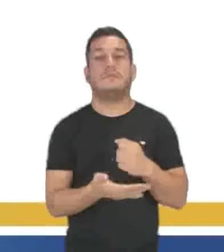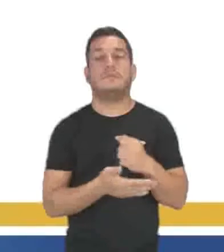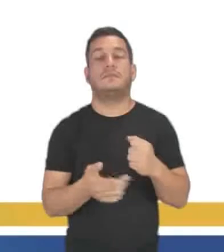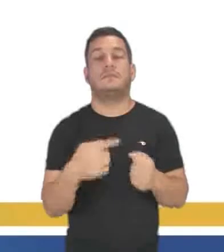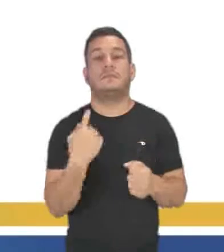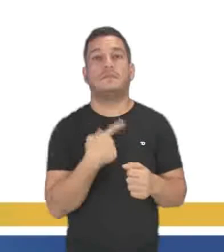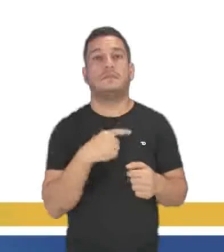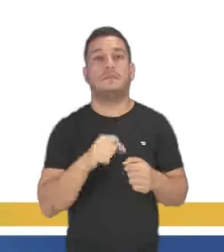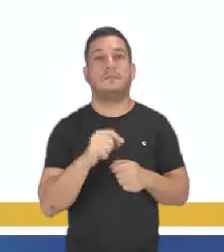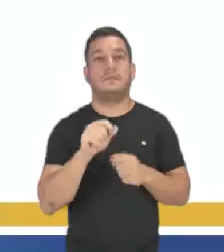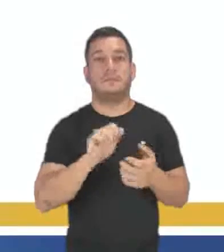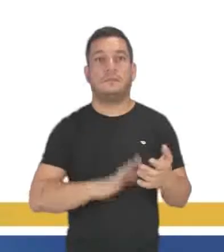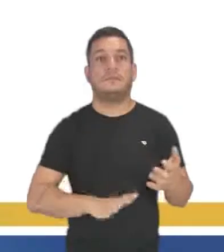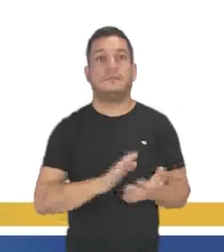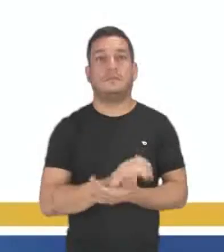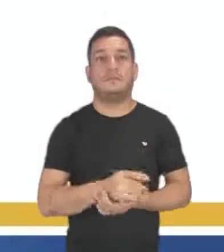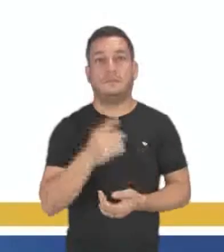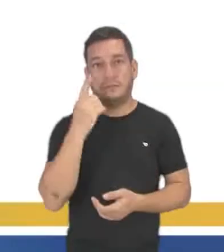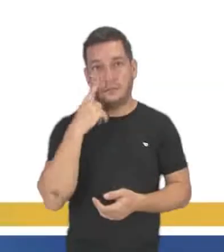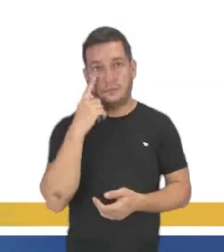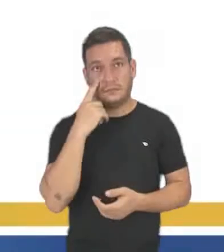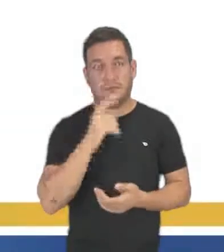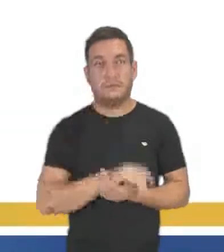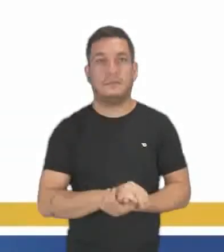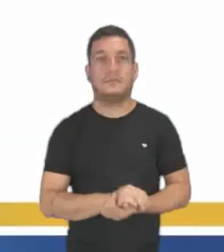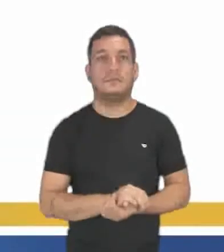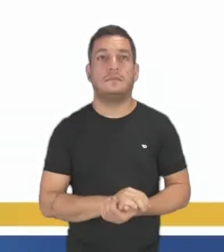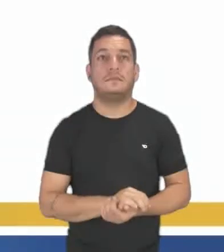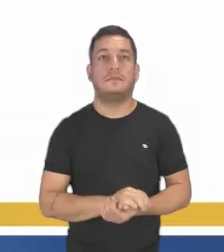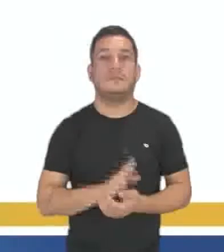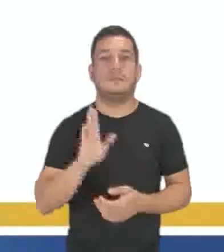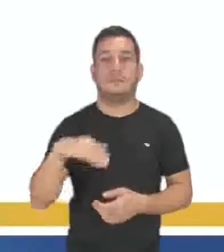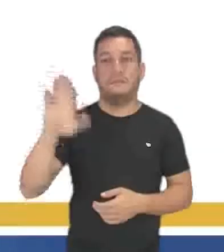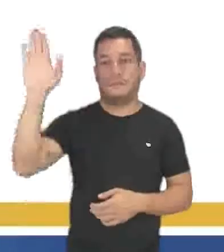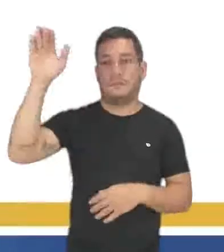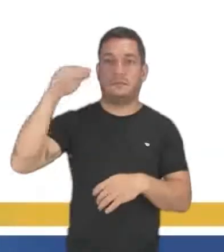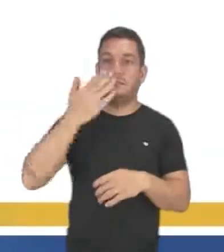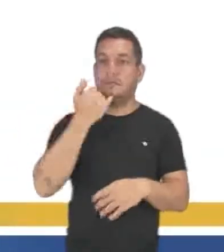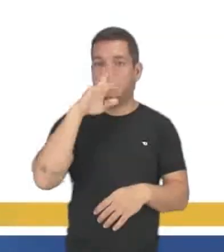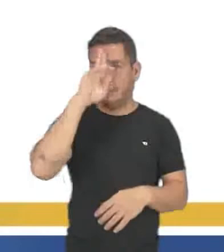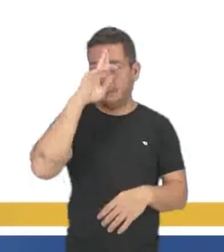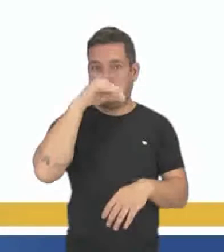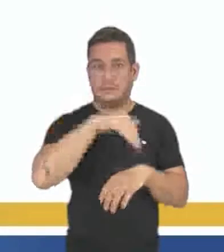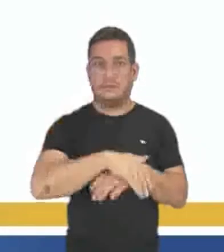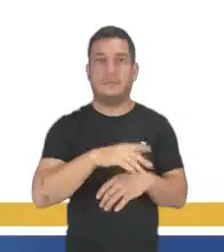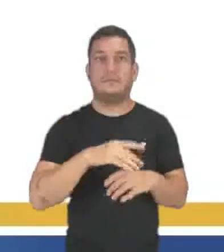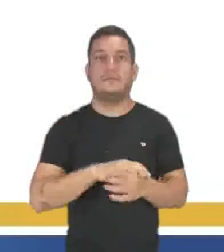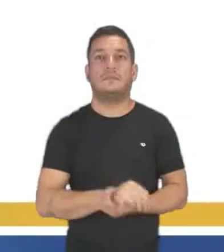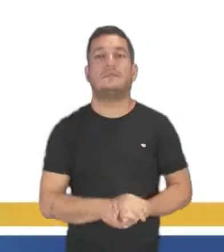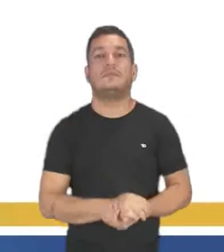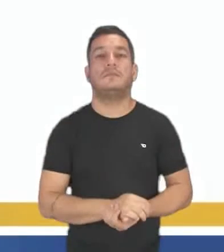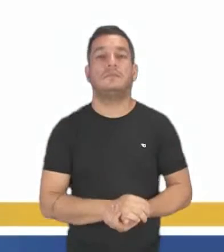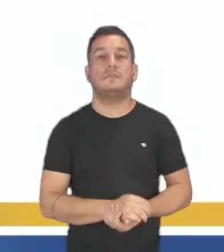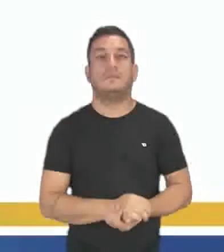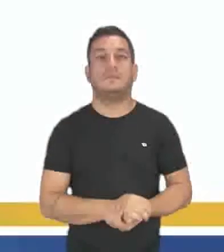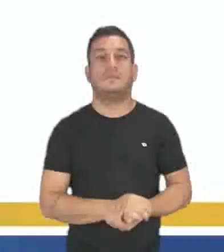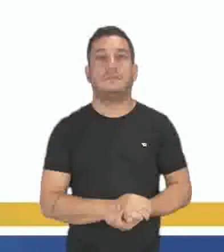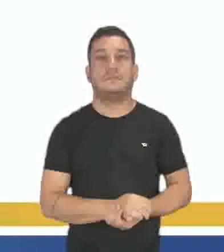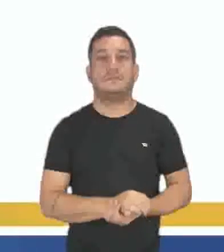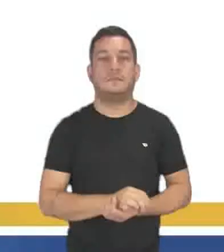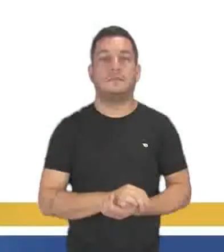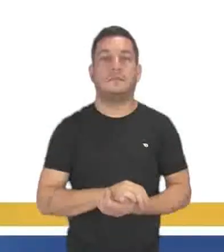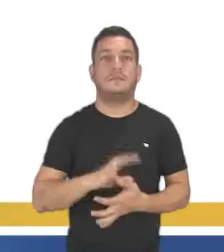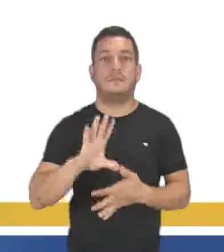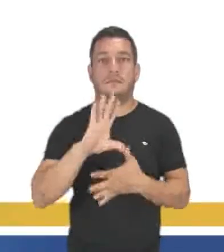exemplo nós vamos fazer o exercício. Acompanhem comigo. Basquete à meia-noite, de Gilberto de Menstein. Os